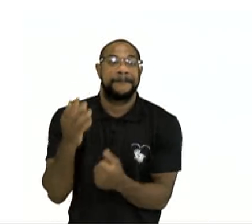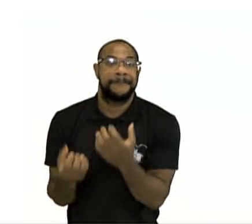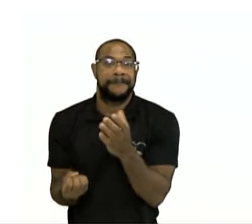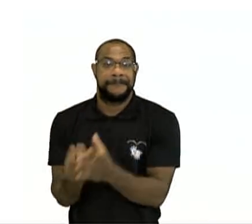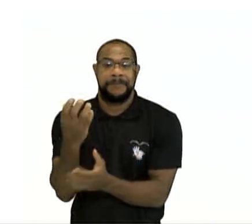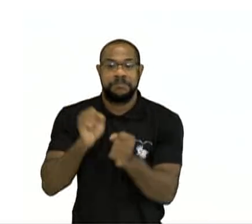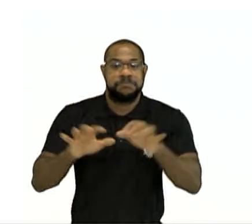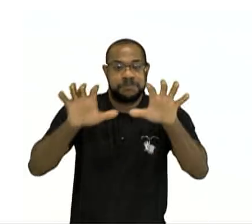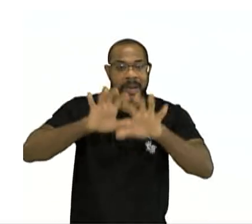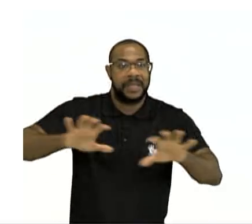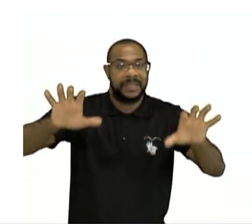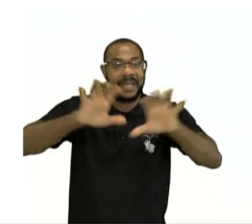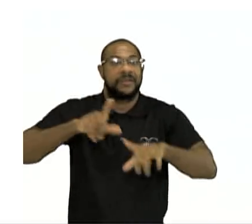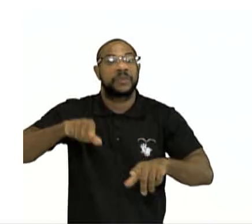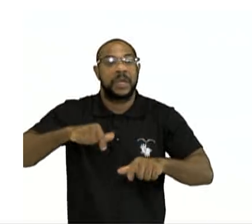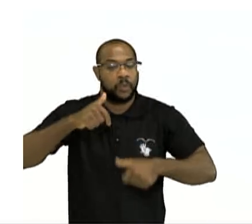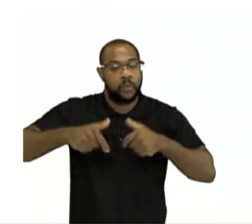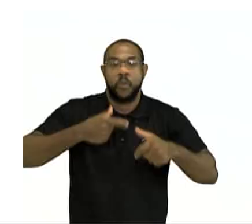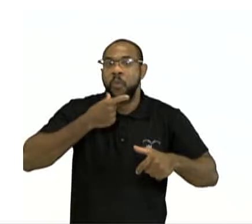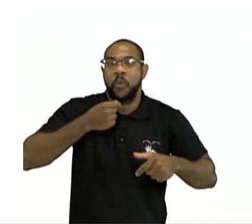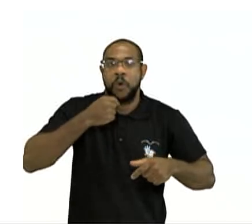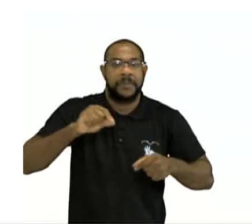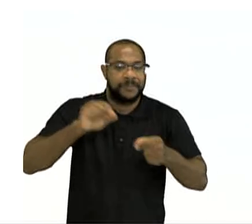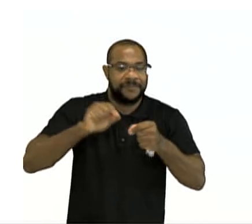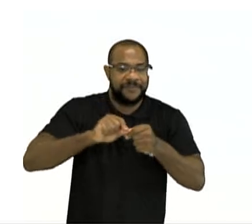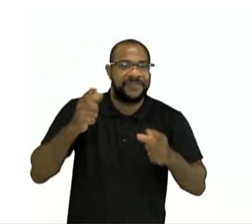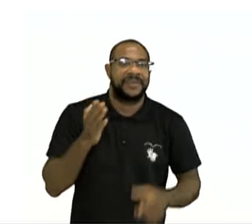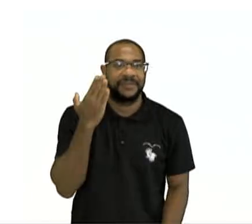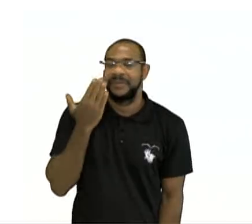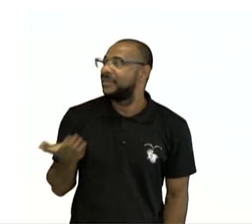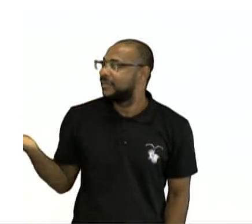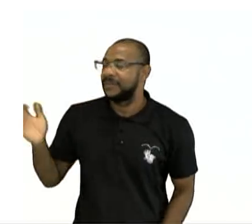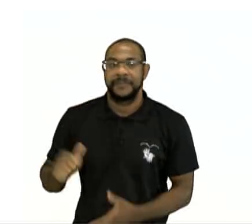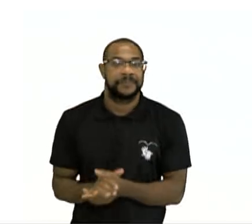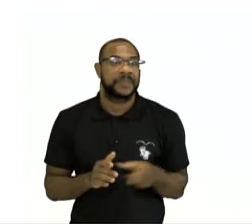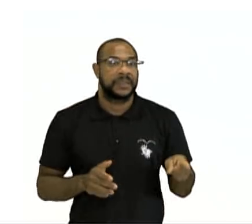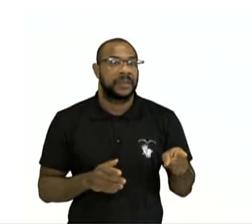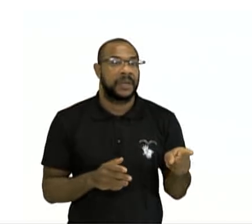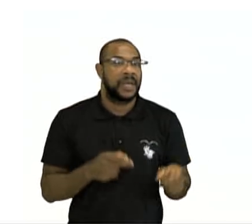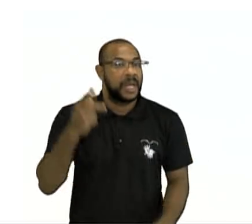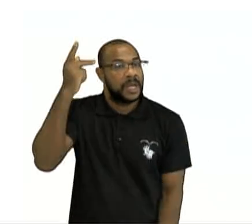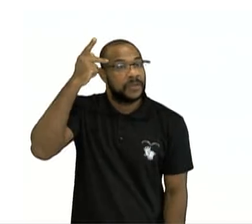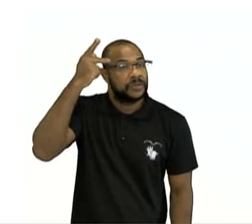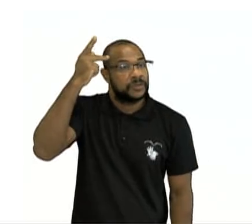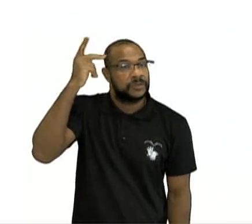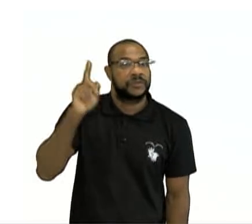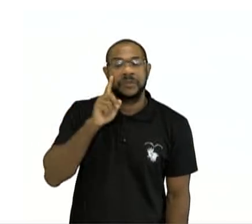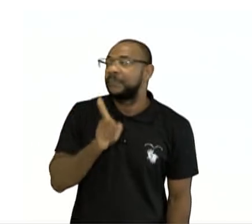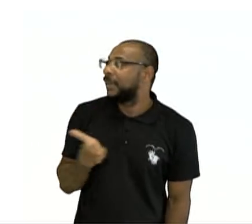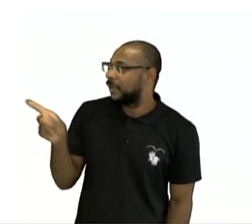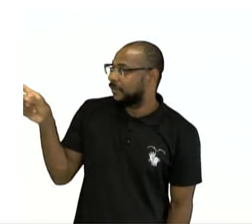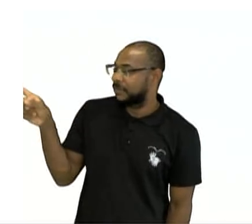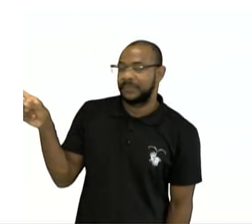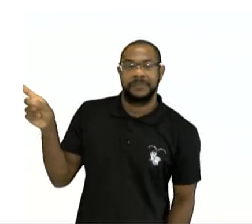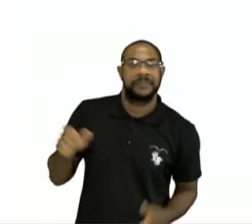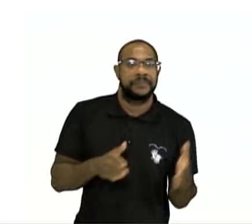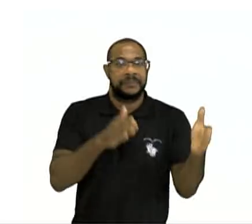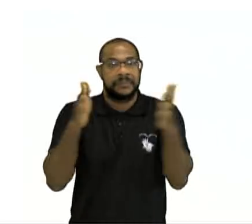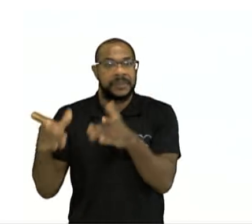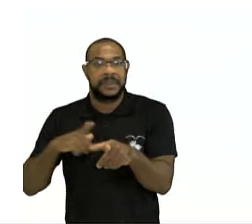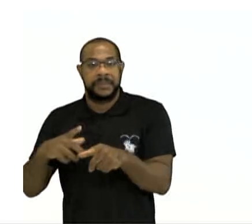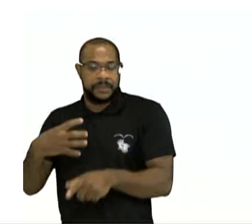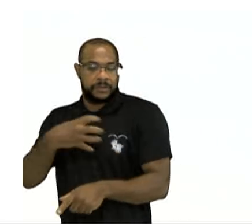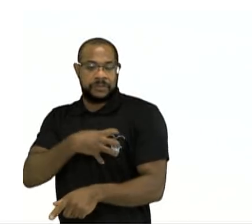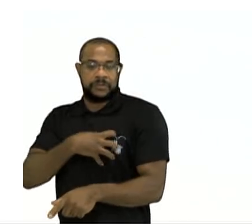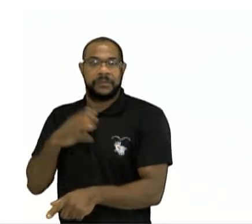humano. Elas são diferentes entre si. Aqui é Paraisópolis, em São Paulo, e o Centro Histórico de Salvador, na segunda imagem.